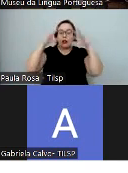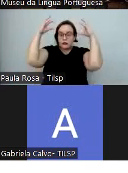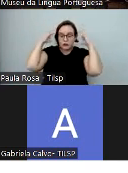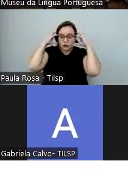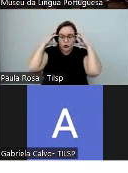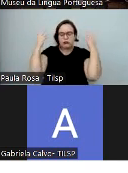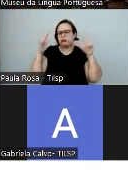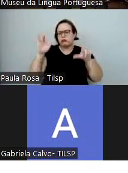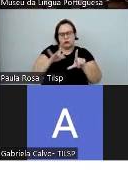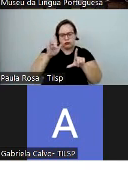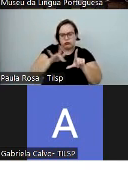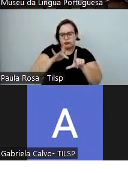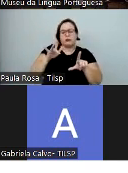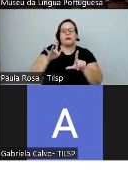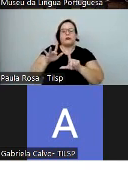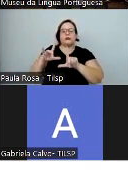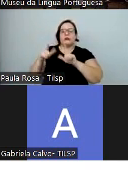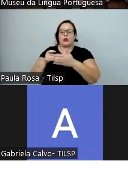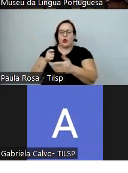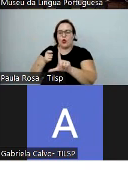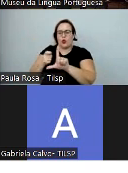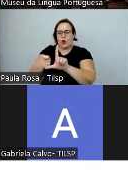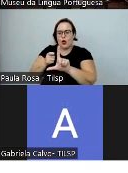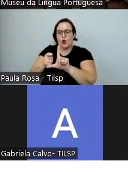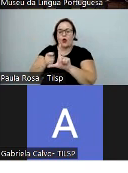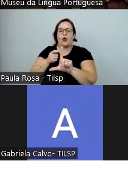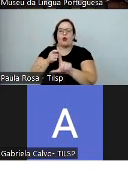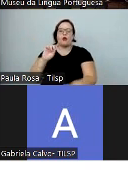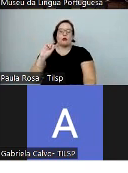tablet ou QR Code ou alto falantes